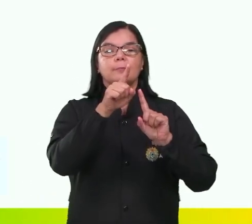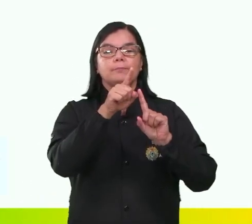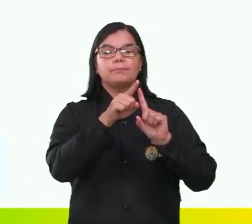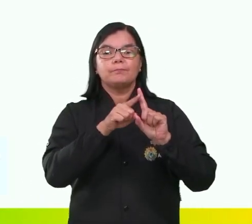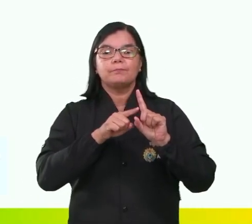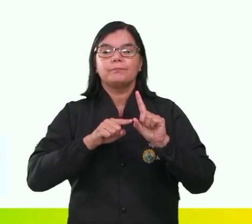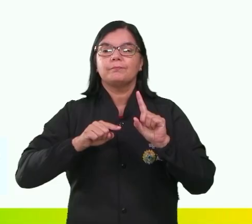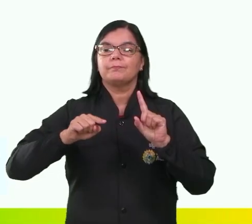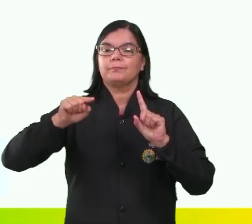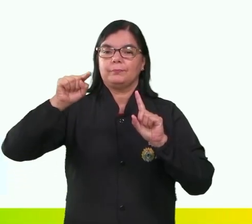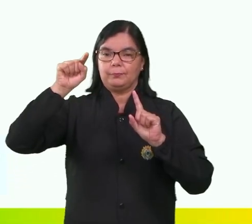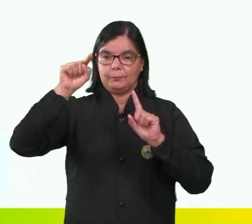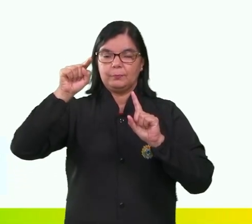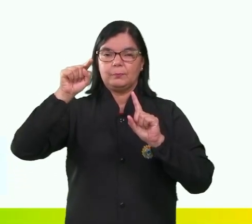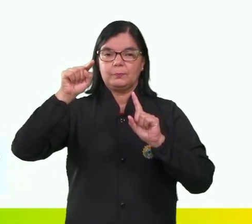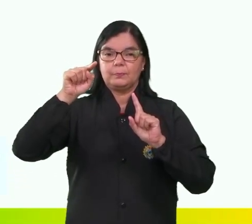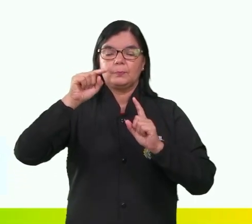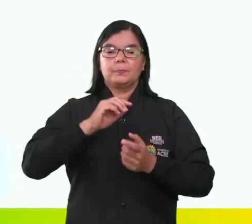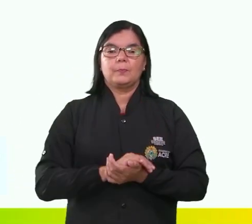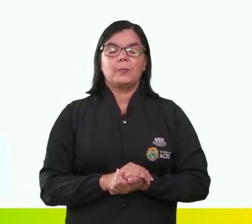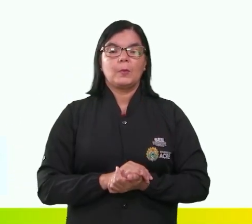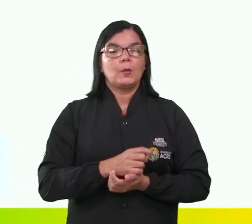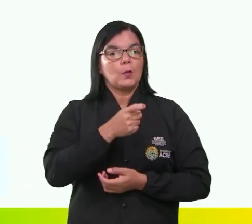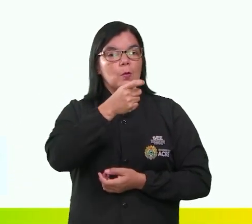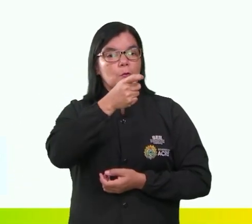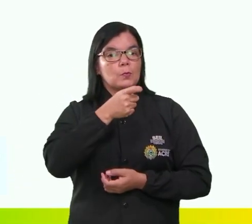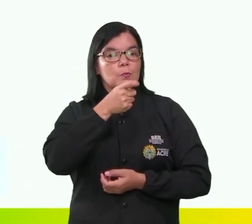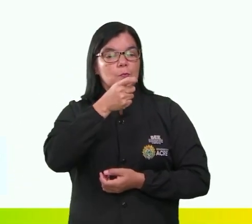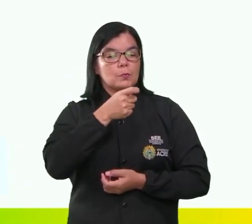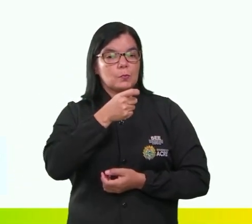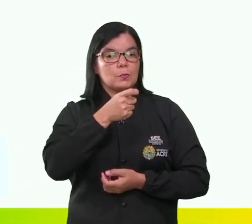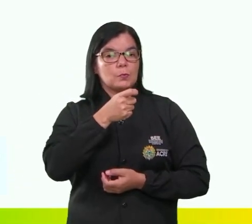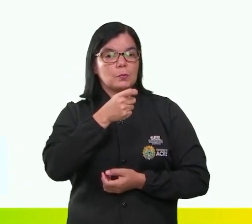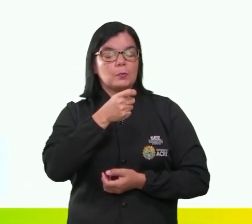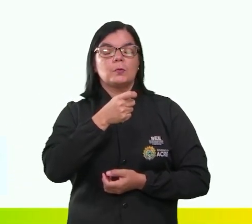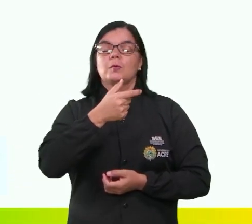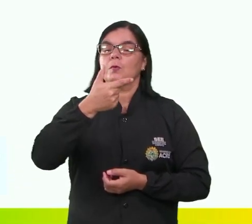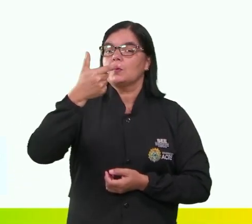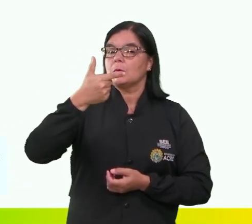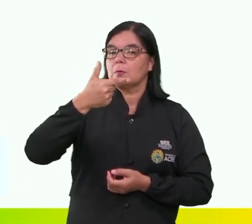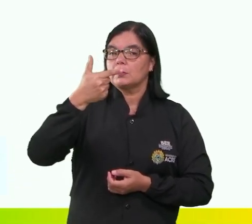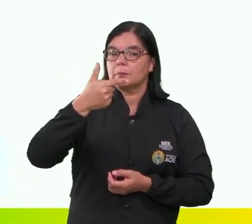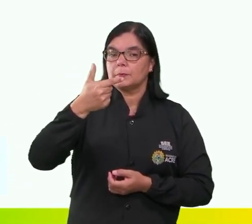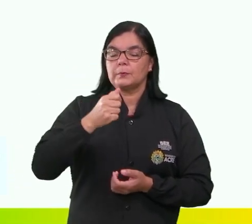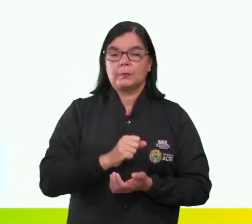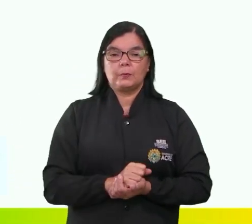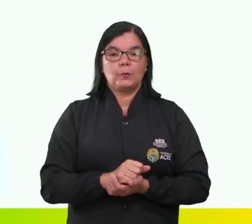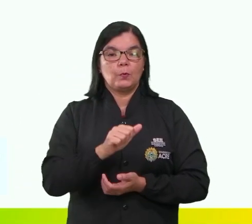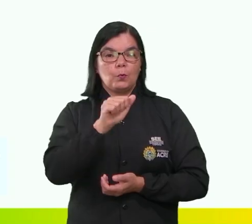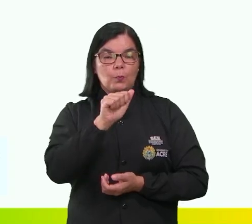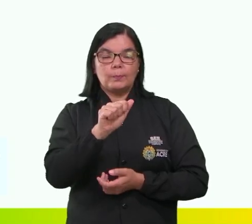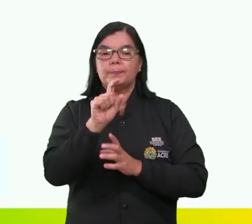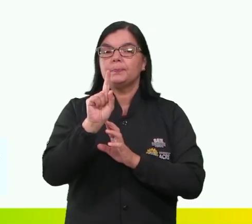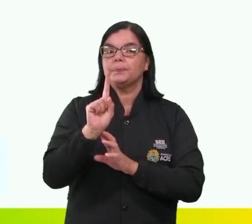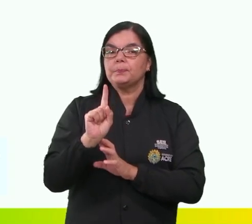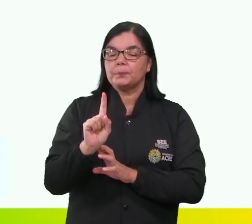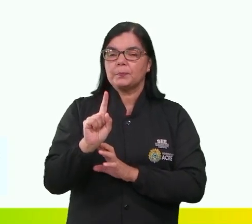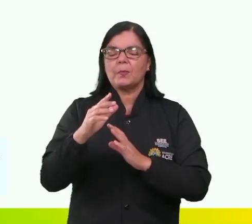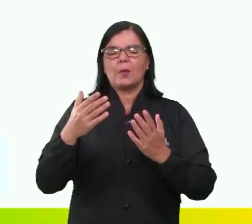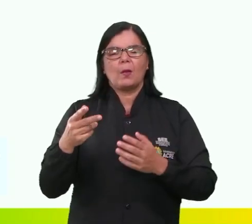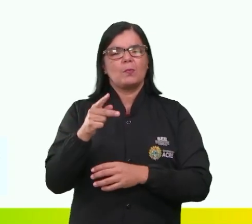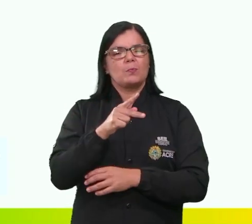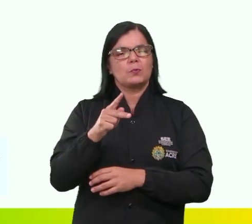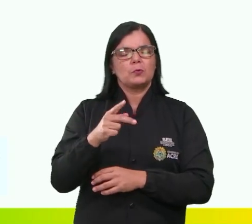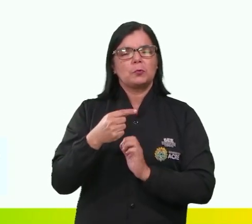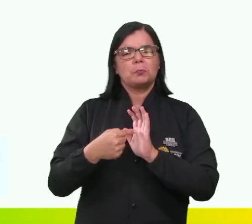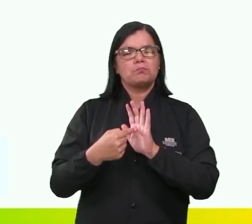voltada para cima. E o x aqui, o x², o seu a é 1. Ah, professor, não